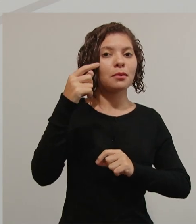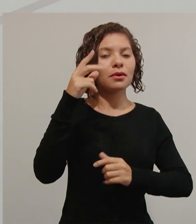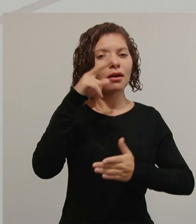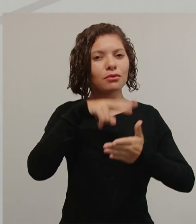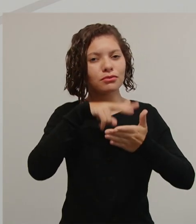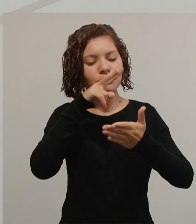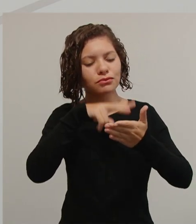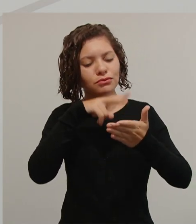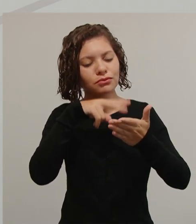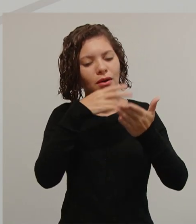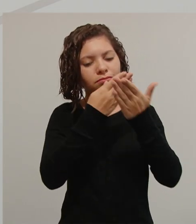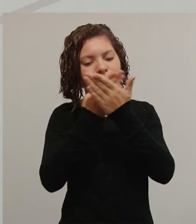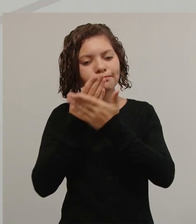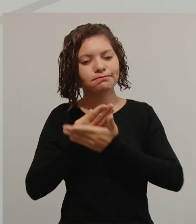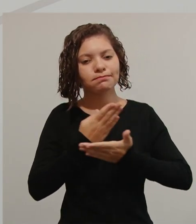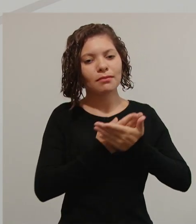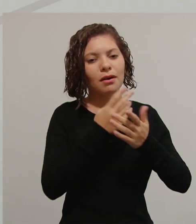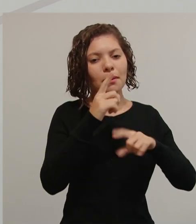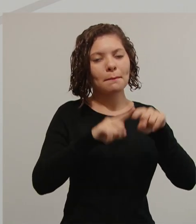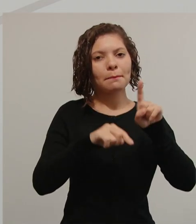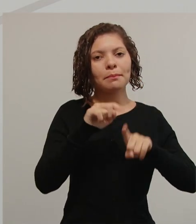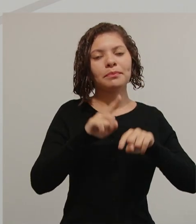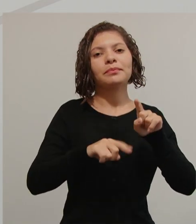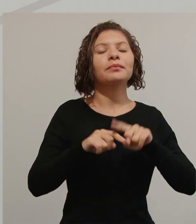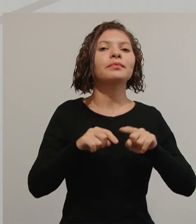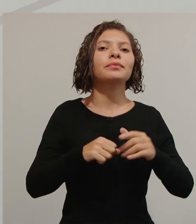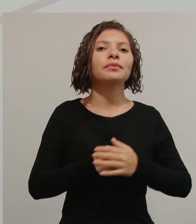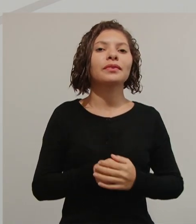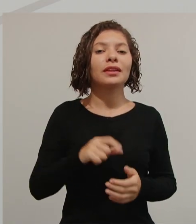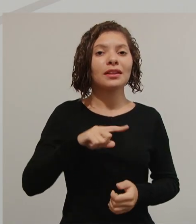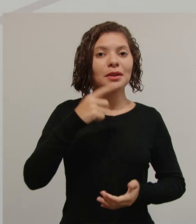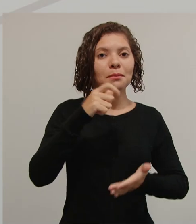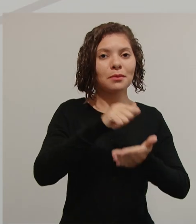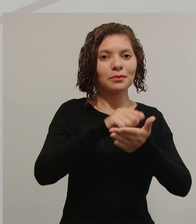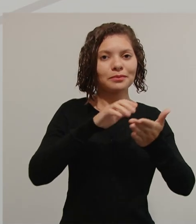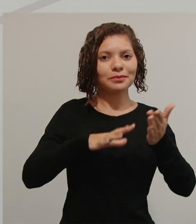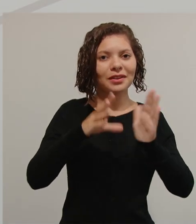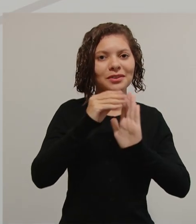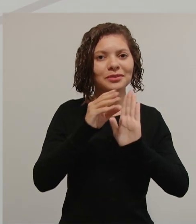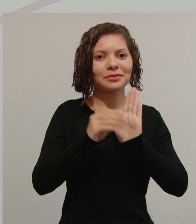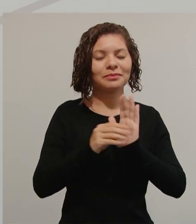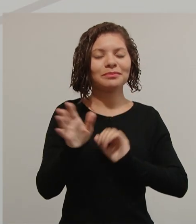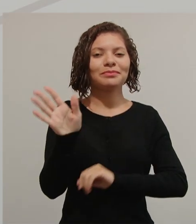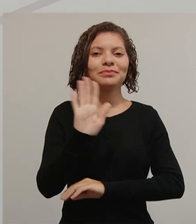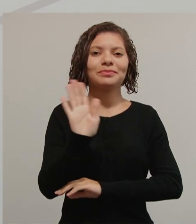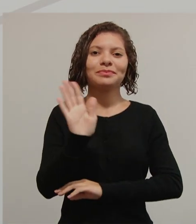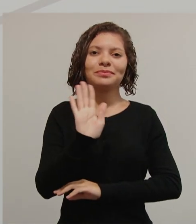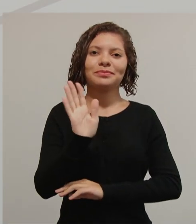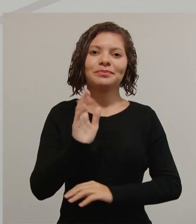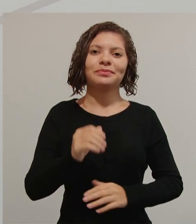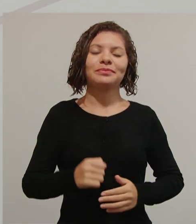material, a acompanhar o material por lá e se preparem, nós temos atividades sobre esse conteúdo. Até breve!